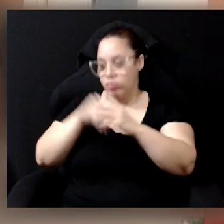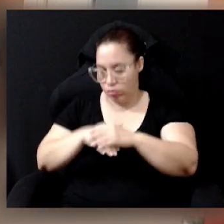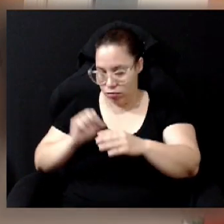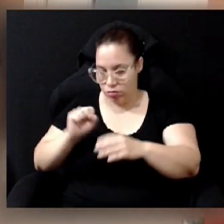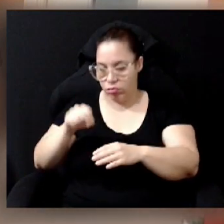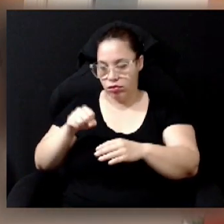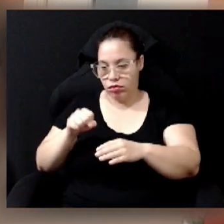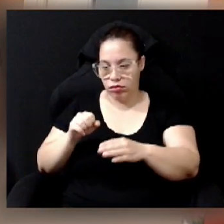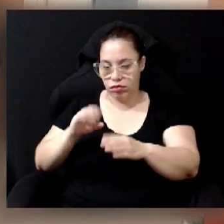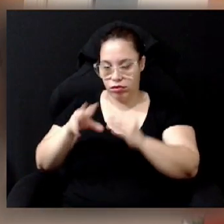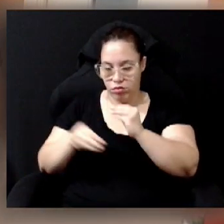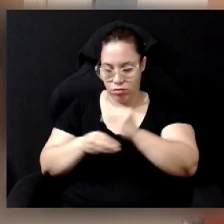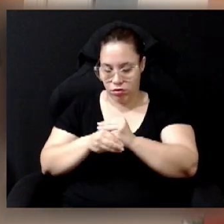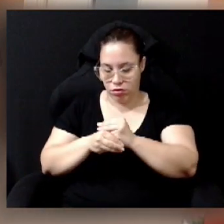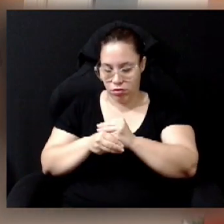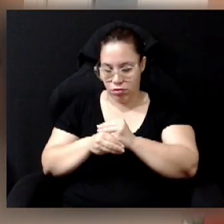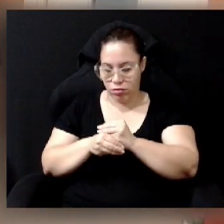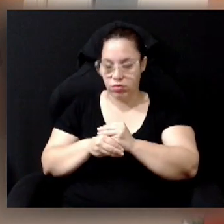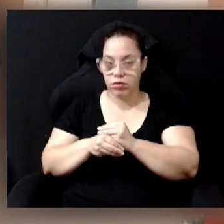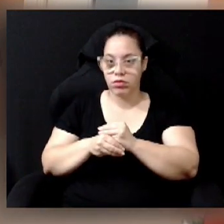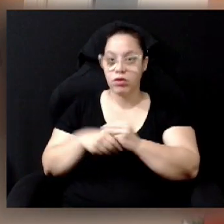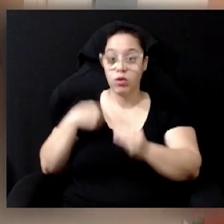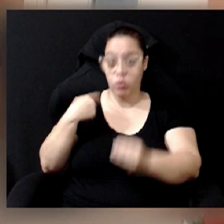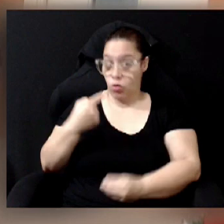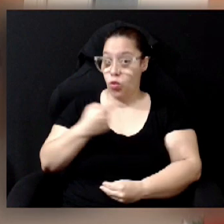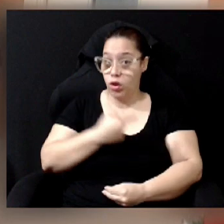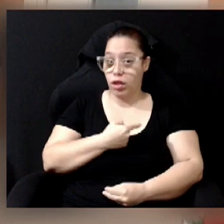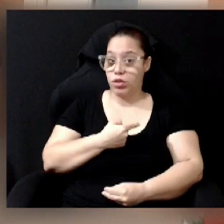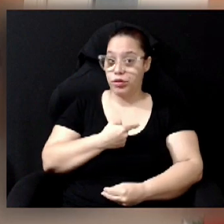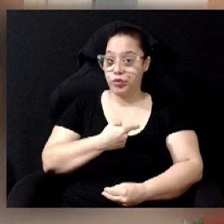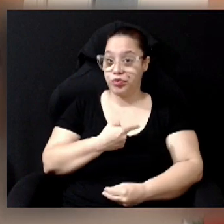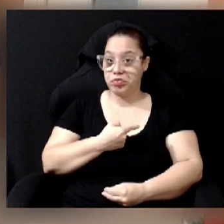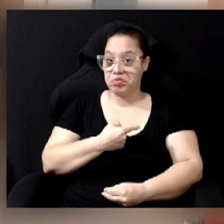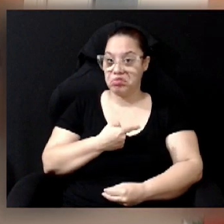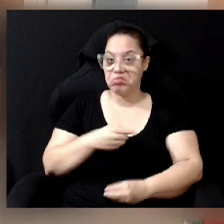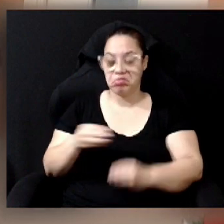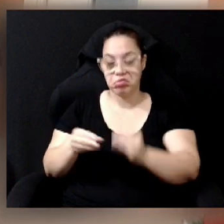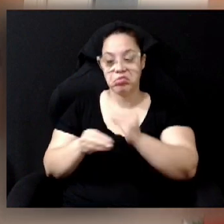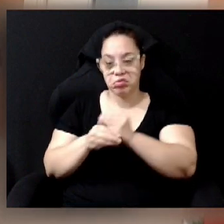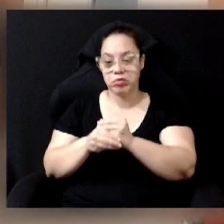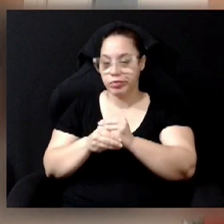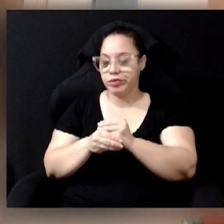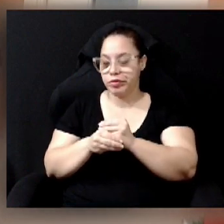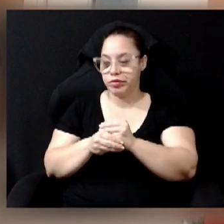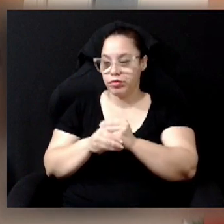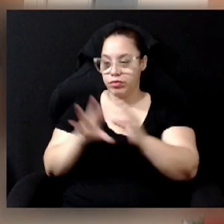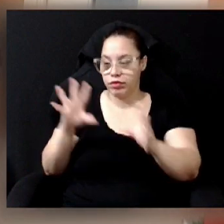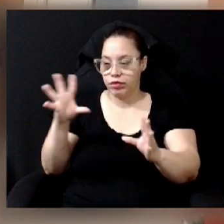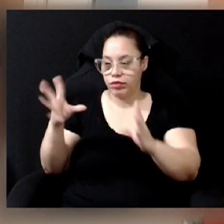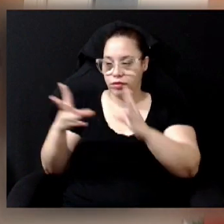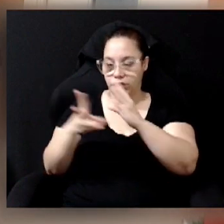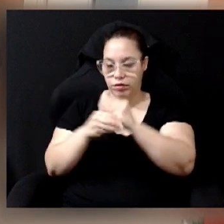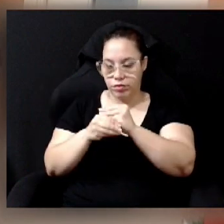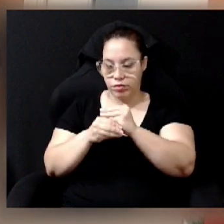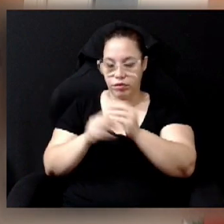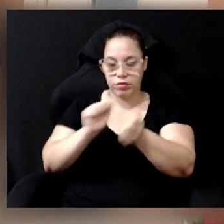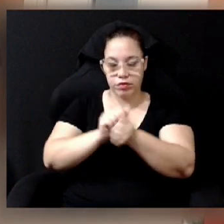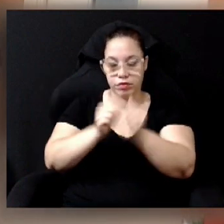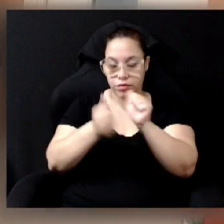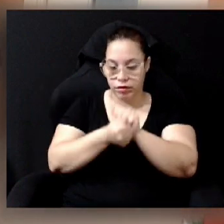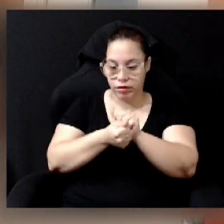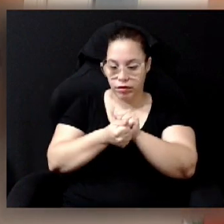inclusive as emendas são aquelas nossas, que são impositivas para adequar alguns programas